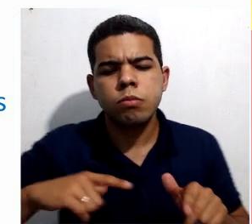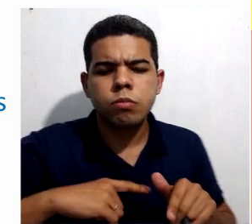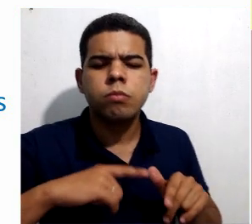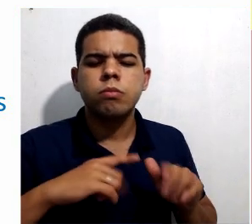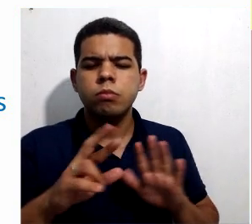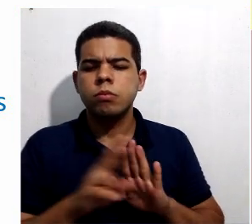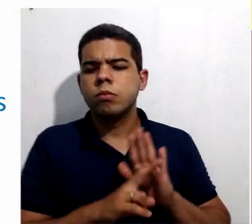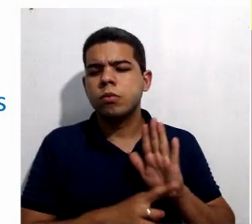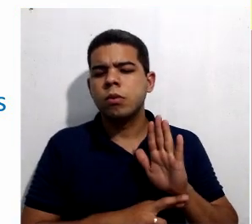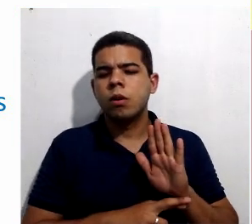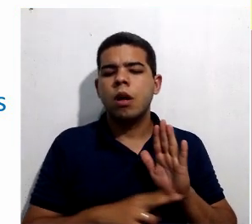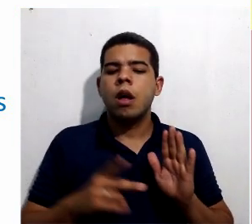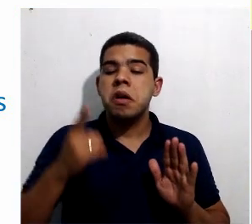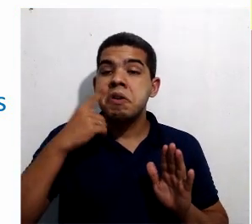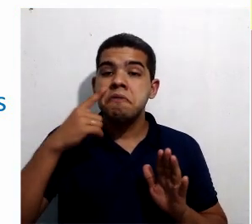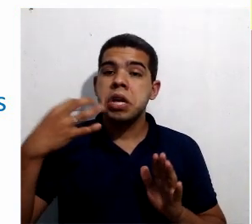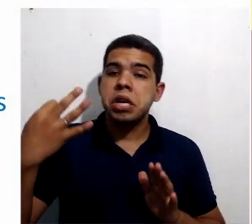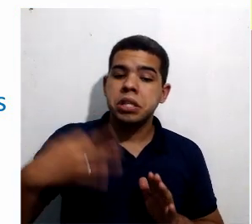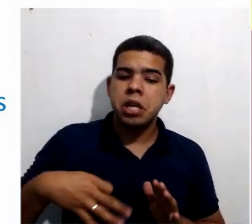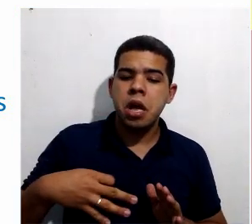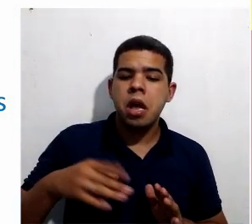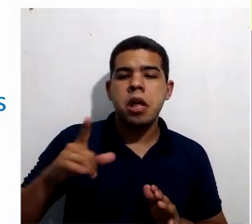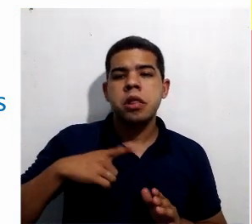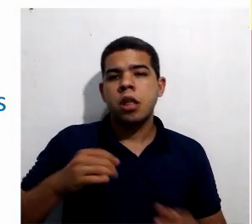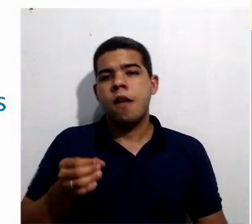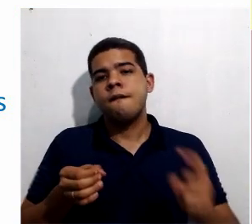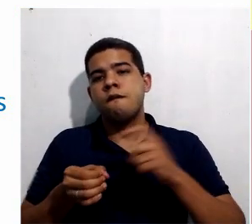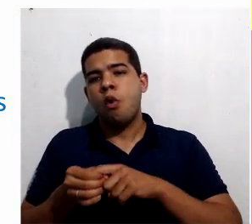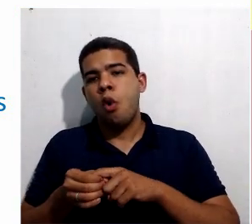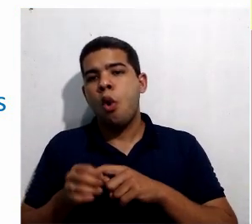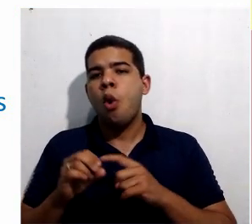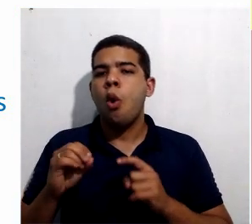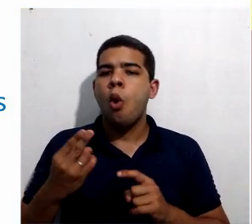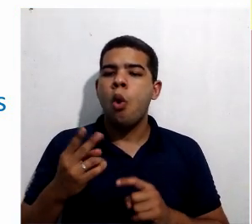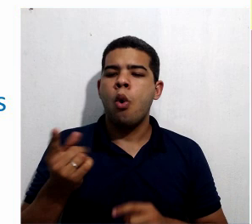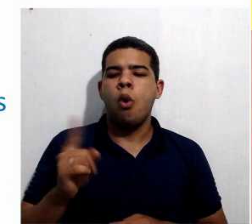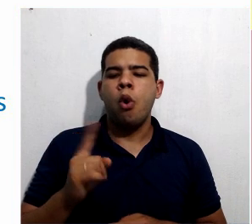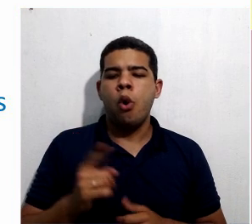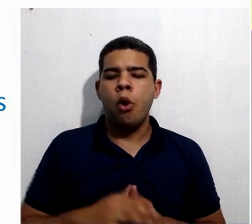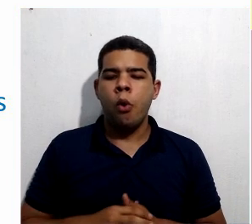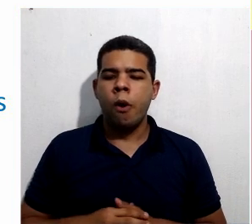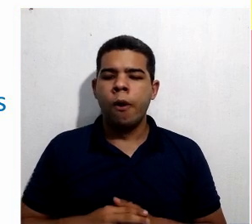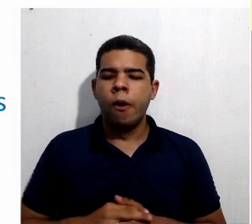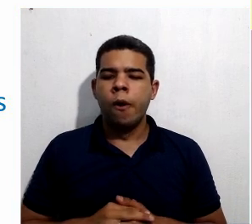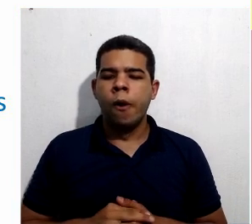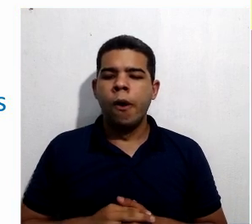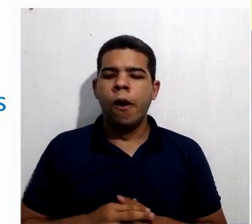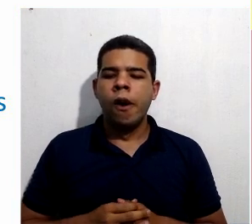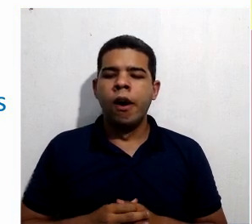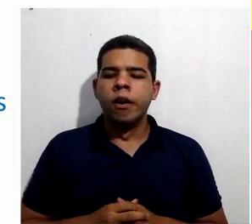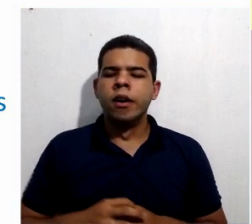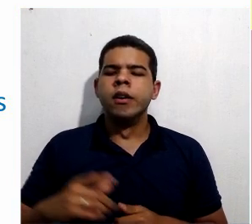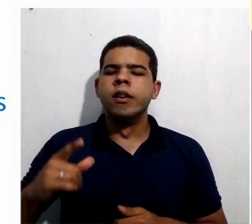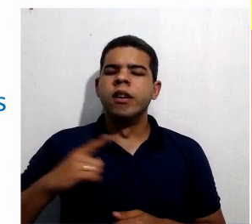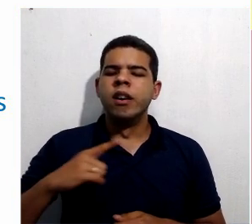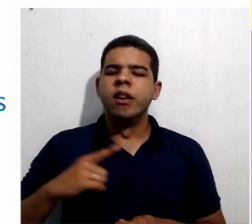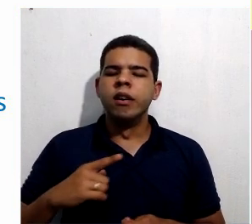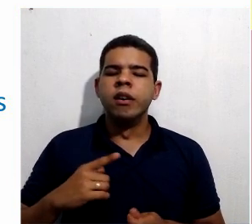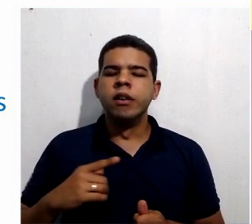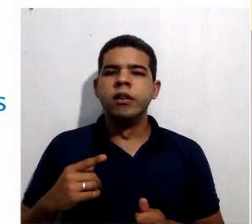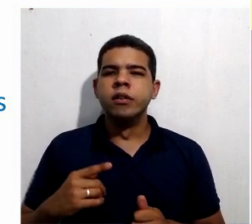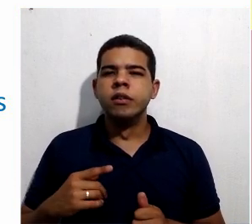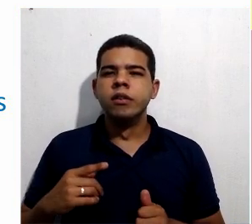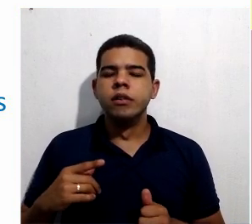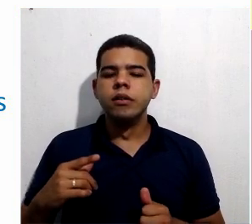esses termos, afirme se a sequência é recursiva ou não. Quando você analisa aí, dou ênfase